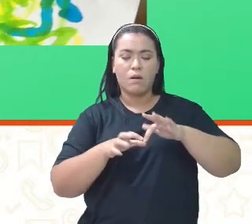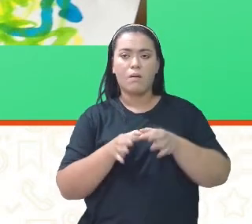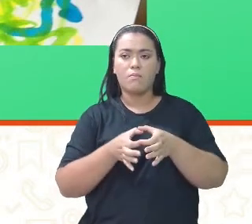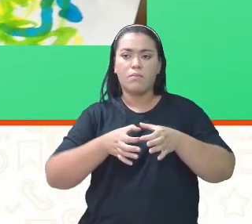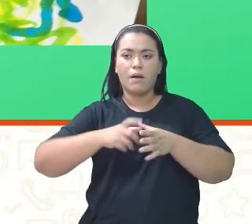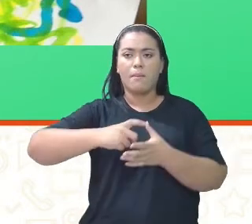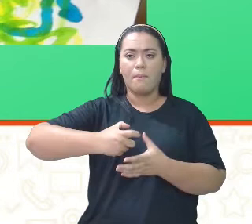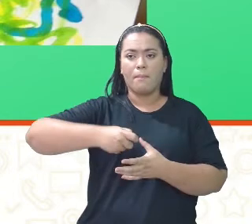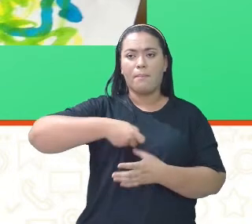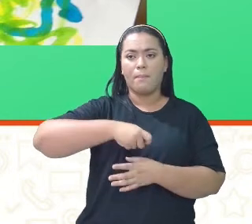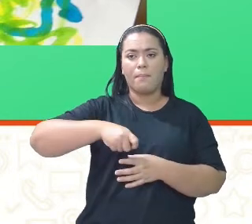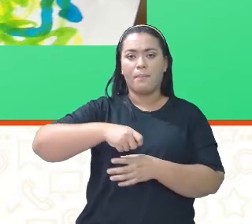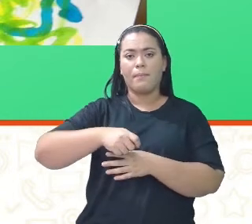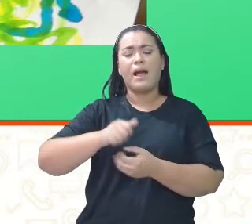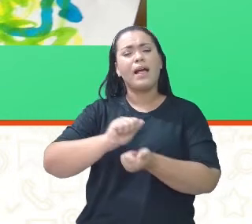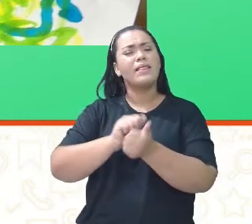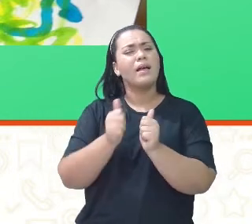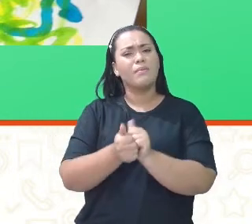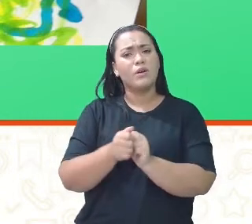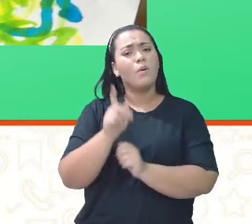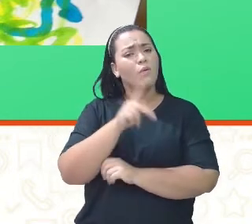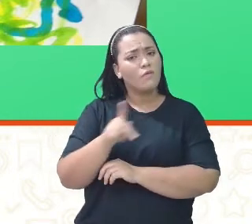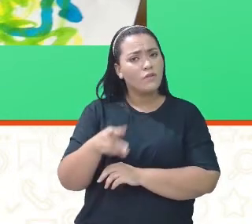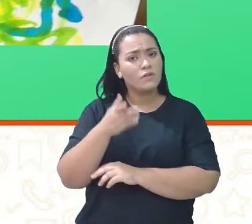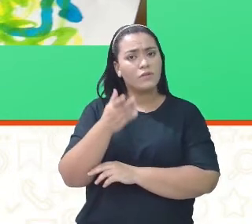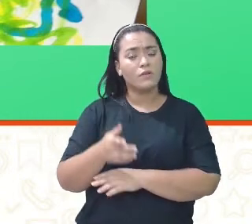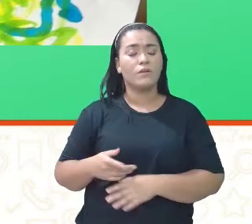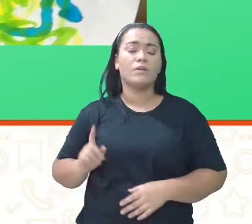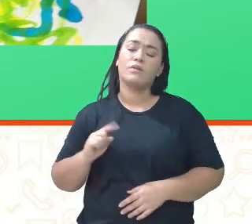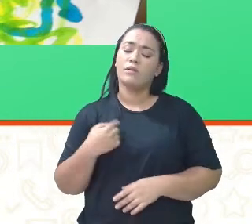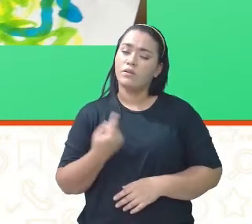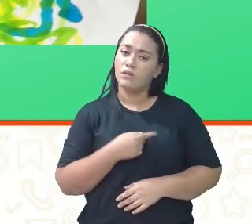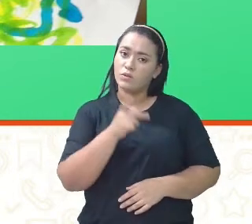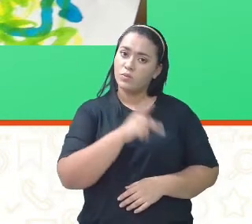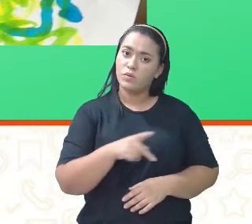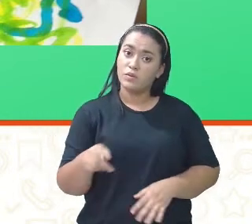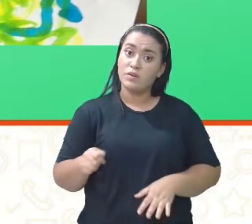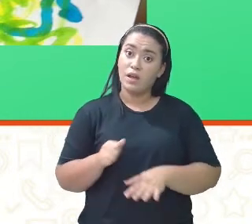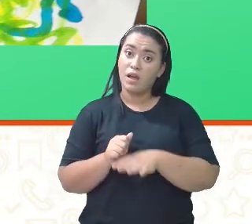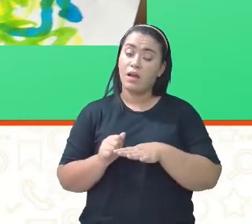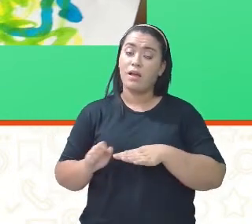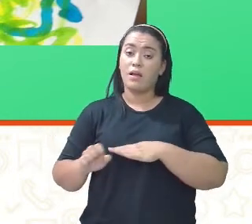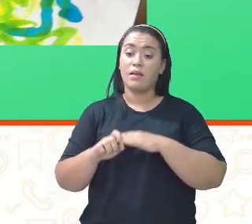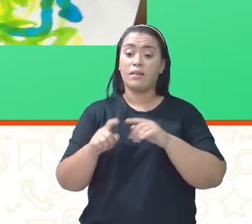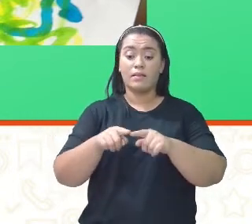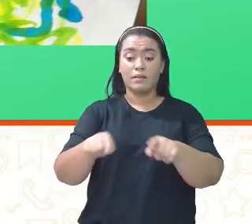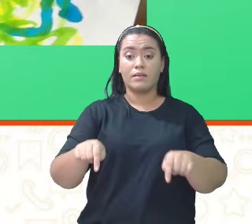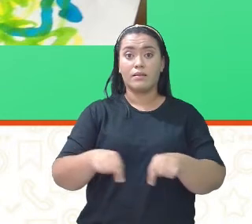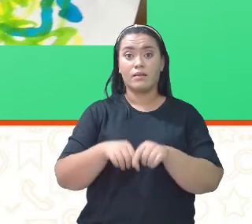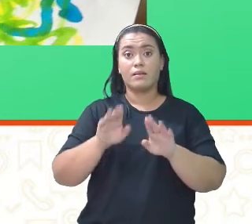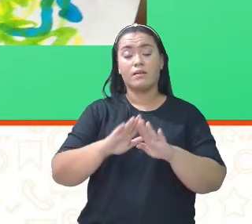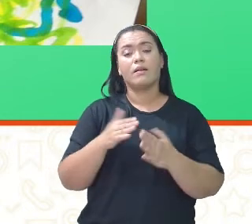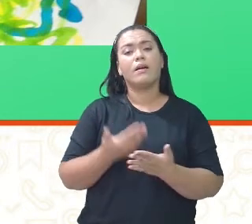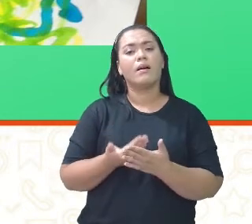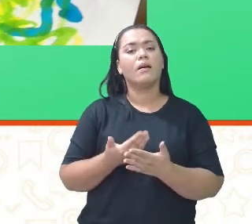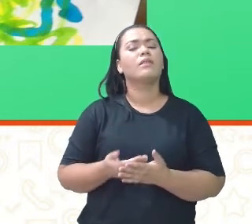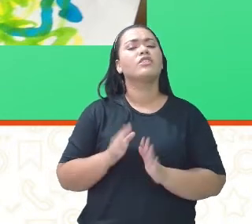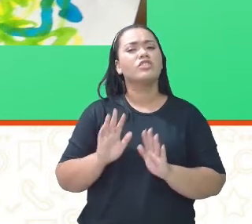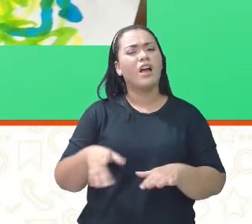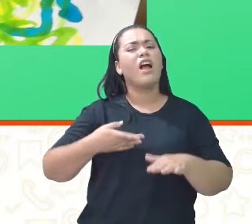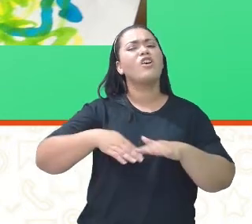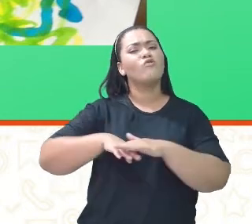pegar o lápis, então tem uma adaptação que o próprio professor, nós professores da sala de aula, das salas de recursos,